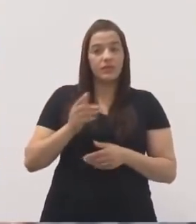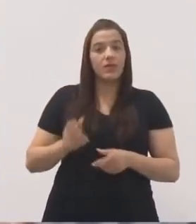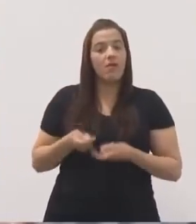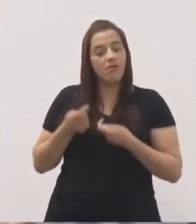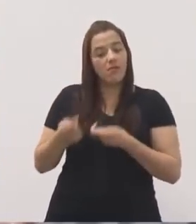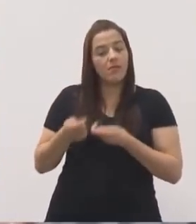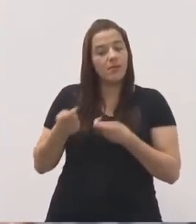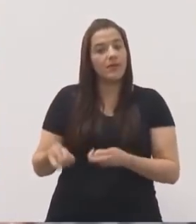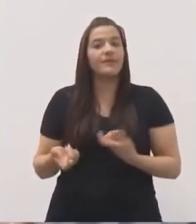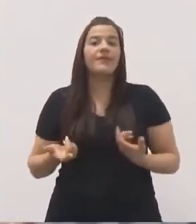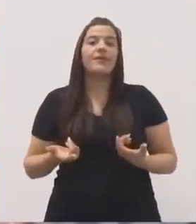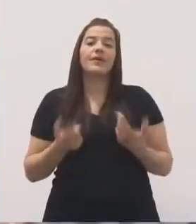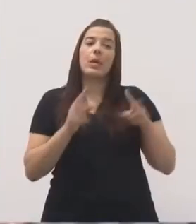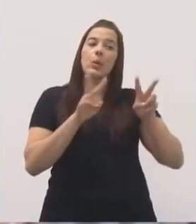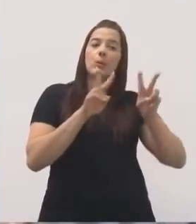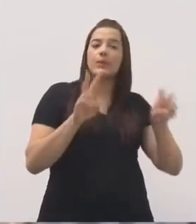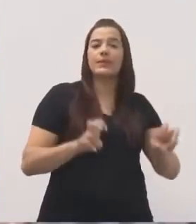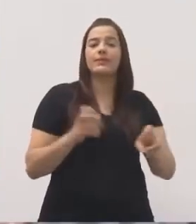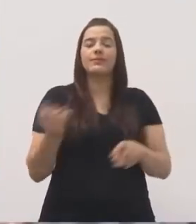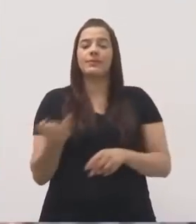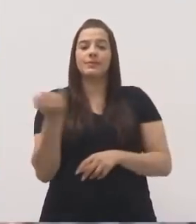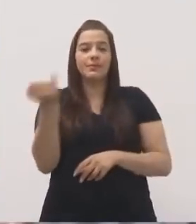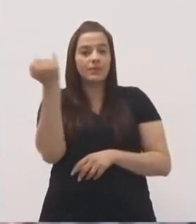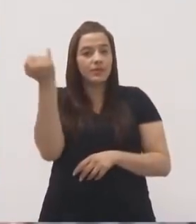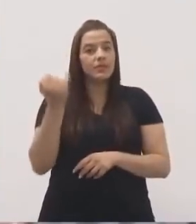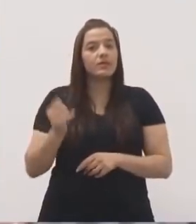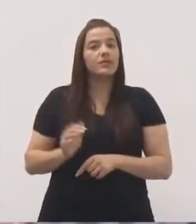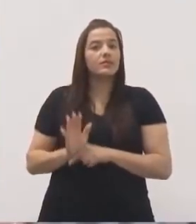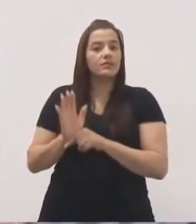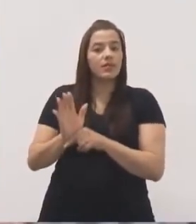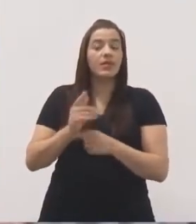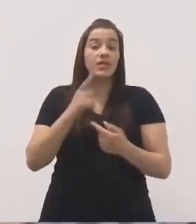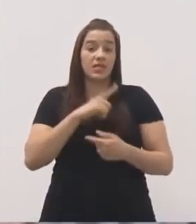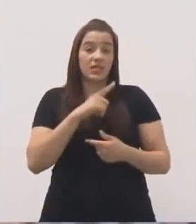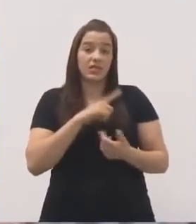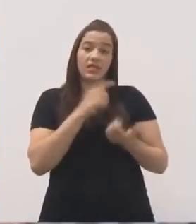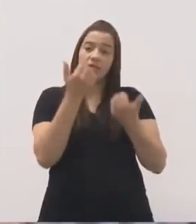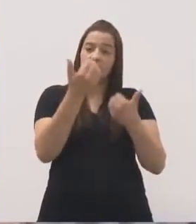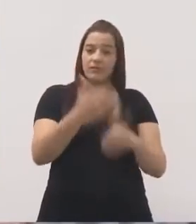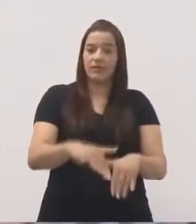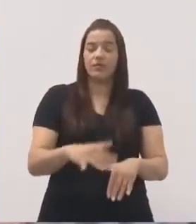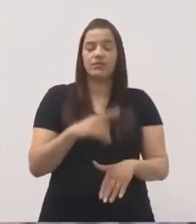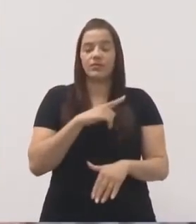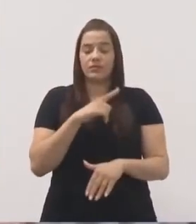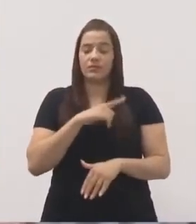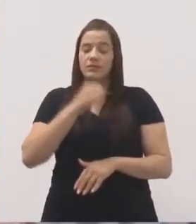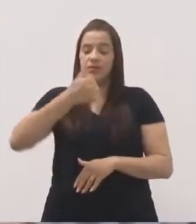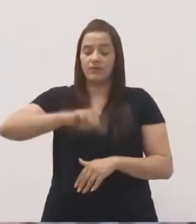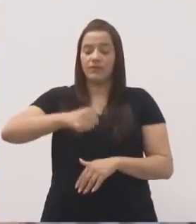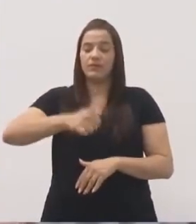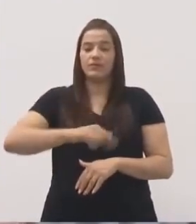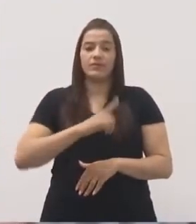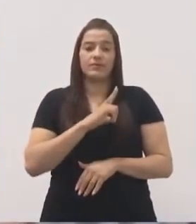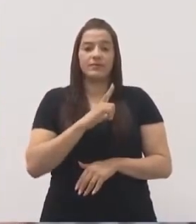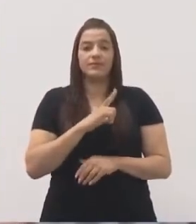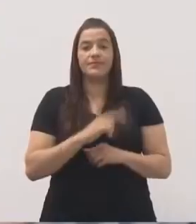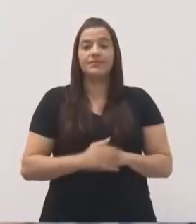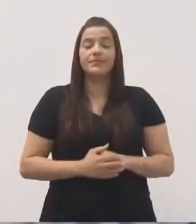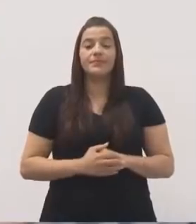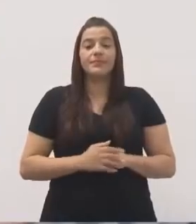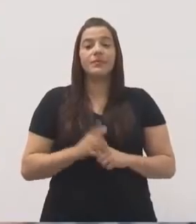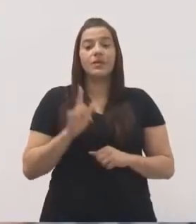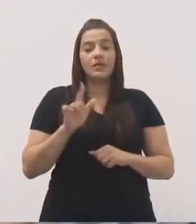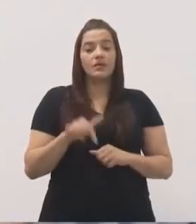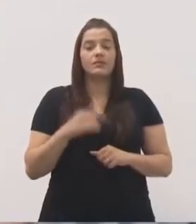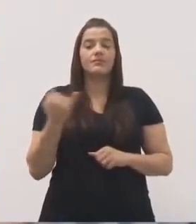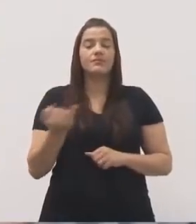né? Com inferências, que é algo bastante cobrado em avaliações internas e externas, né? Então, é muito importante lembrar isso, o quanto